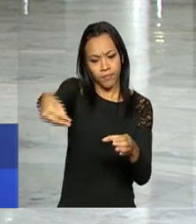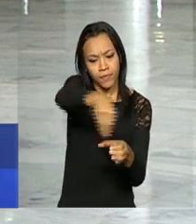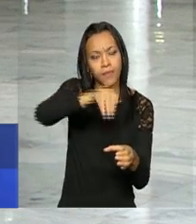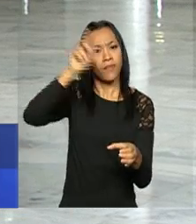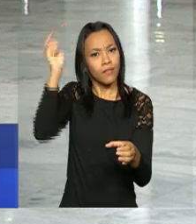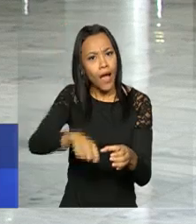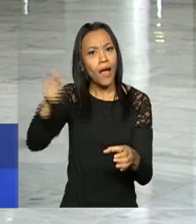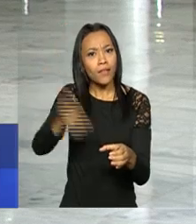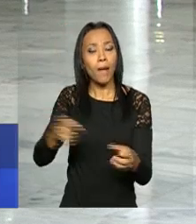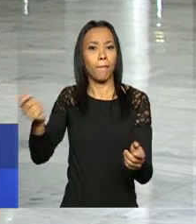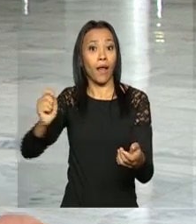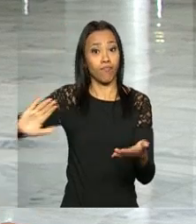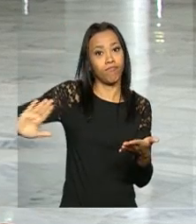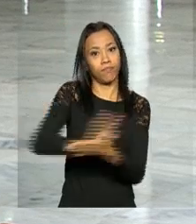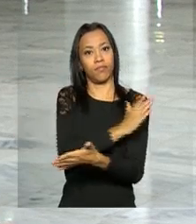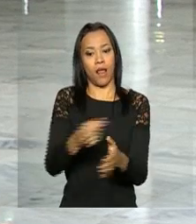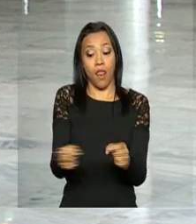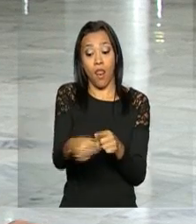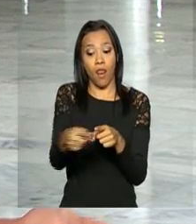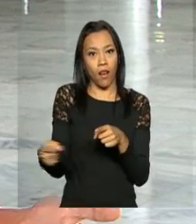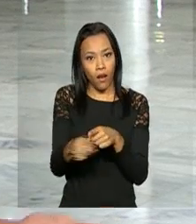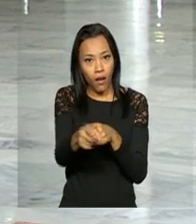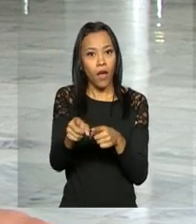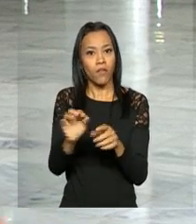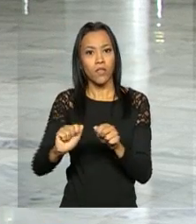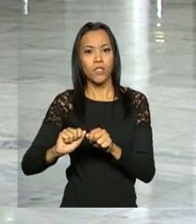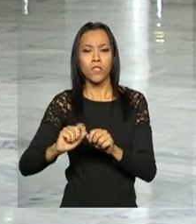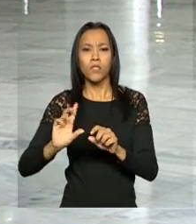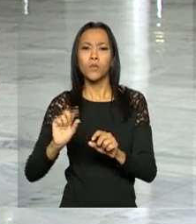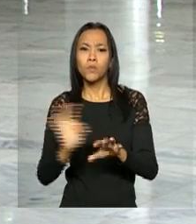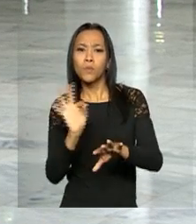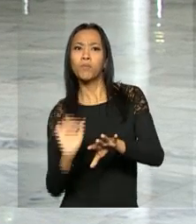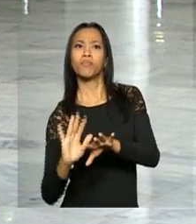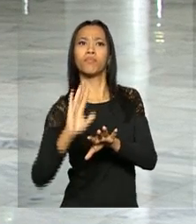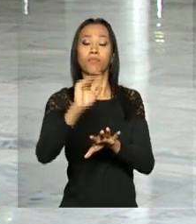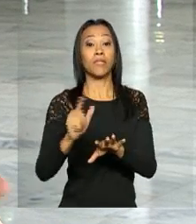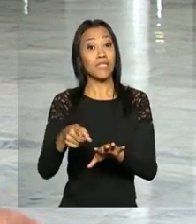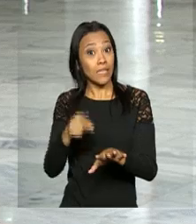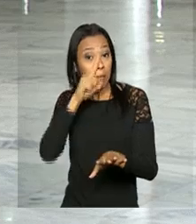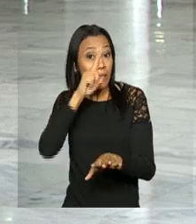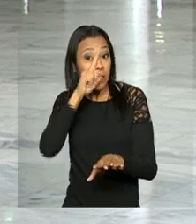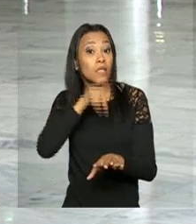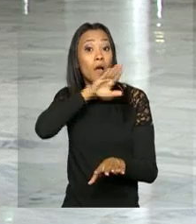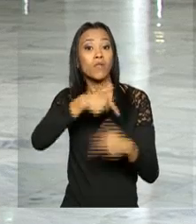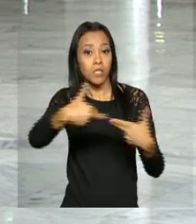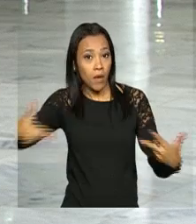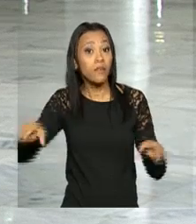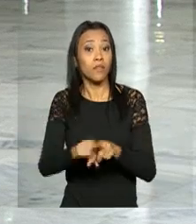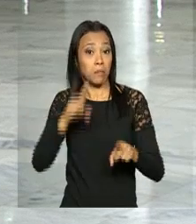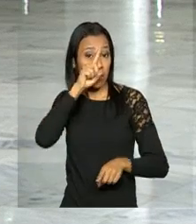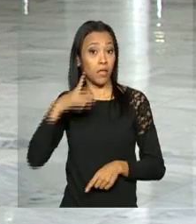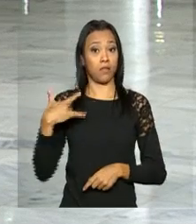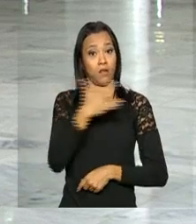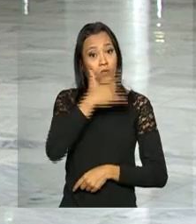matar as larvas do Aedes aegypti sem prejudicar a saúde das pessoas e dos animais domésticos. E de olho nessa eficiência, o governo